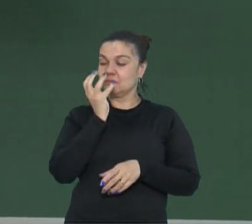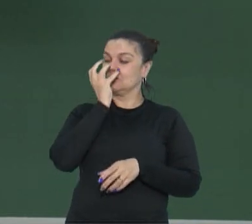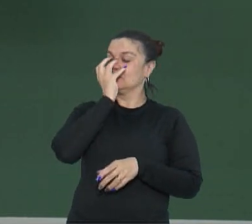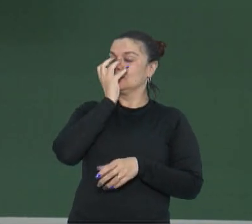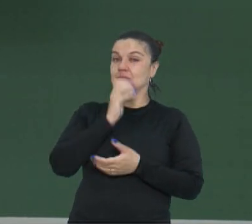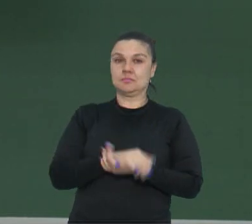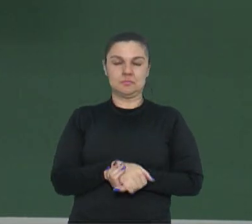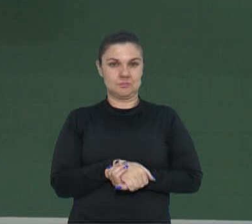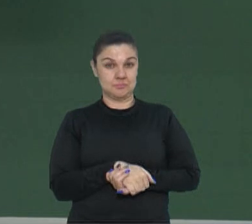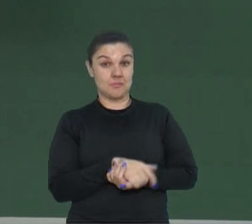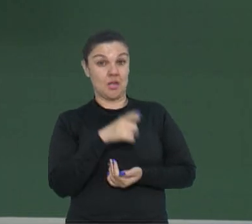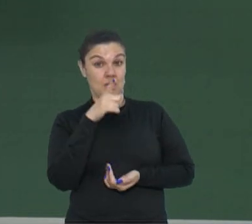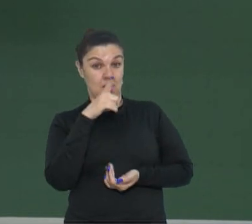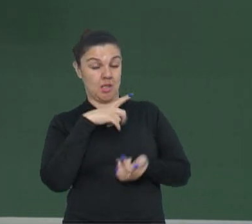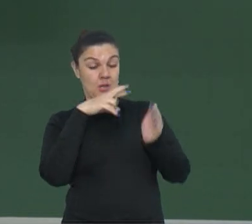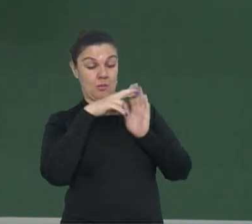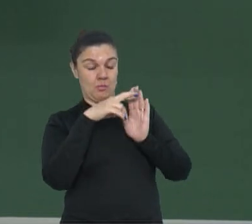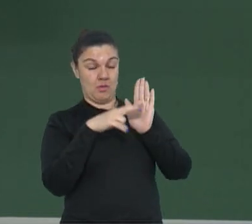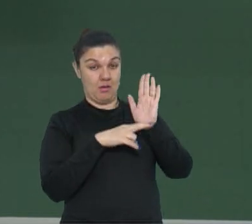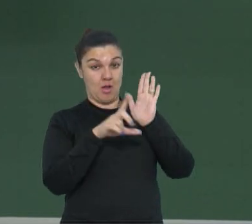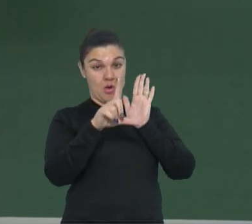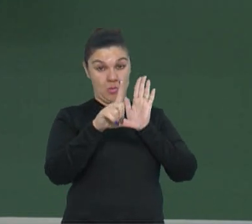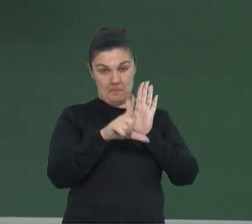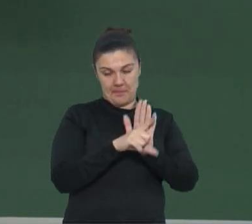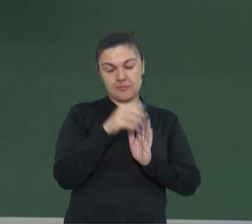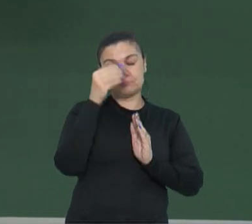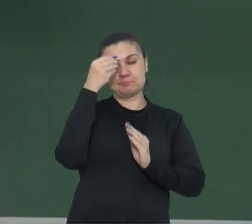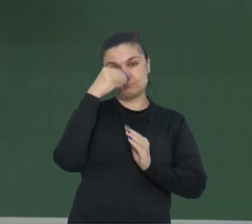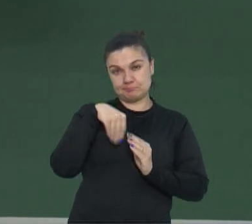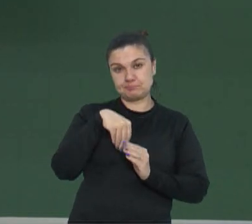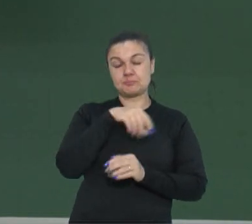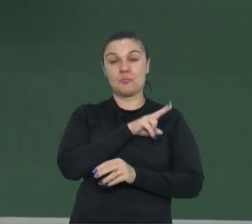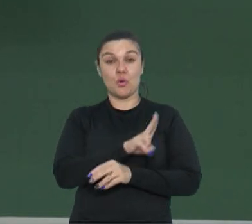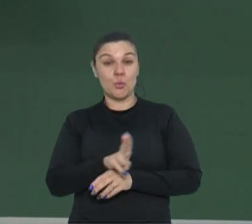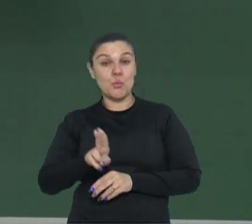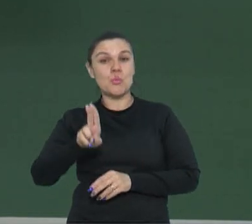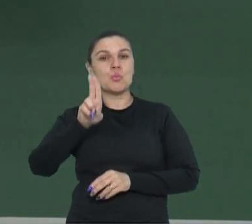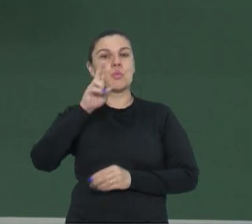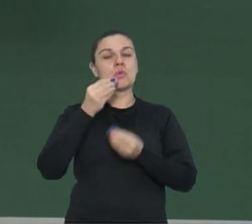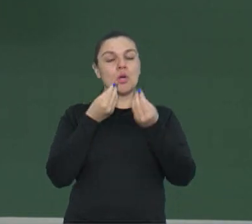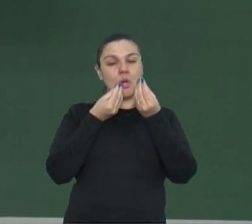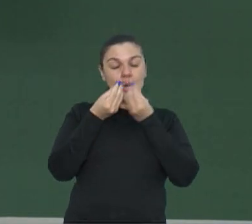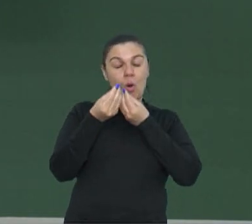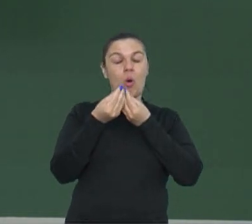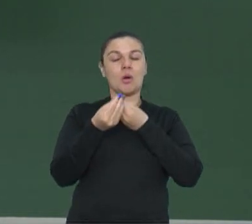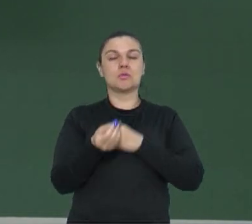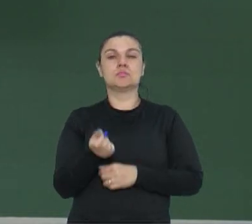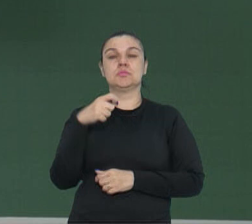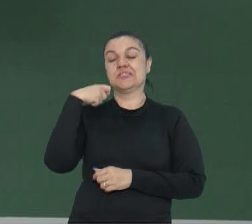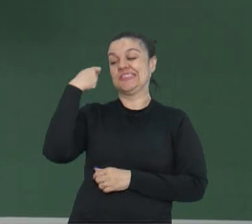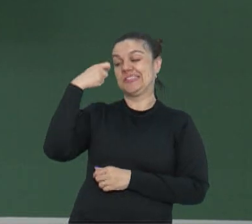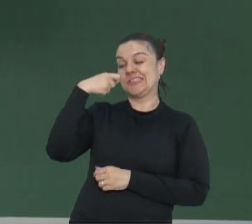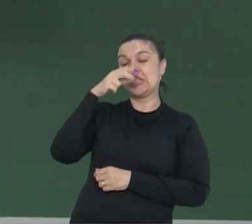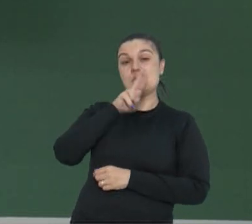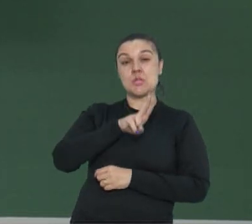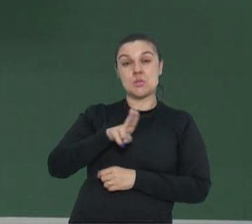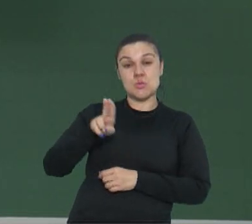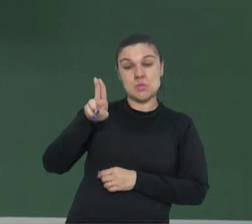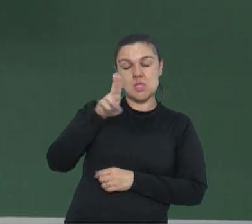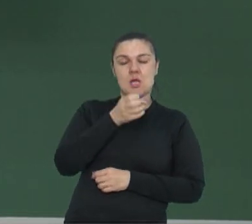anestésico. Existe uma regulamentação ainda muito precária sobre o quanto um dentista pode usar, qual a